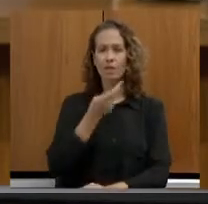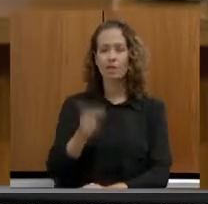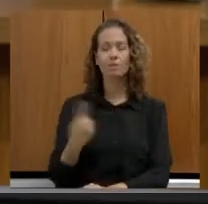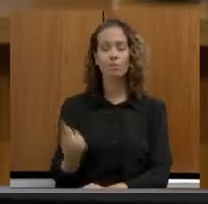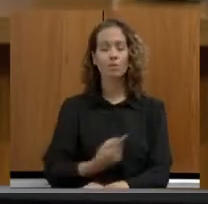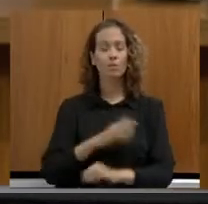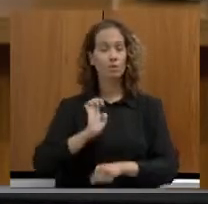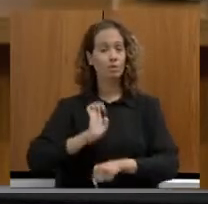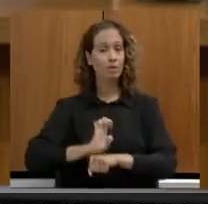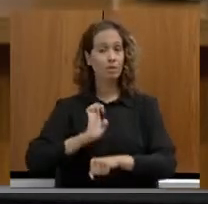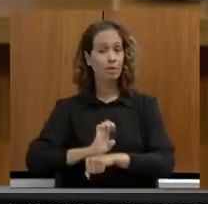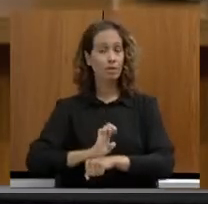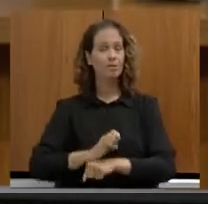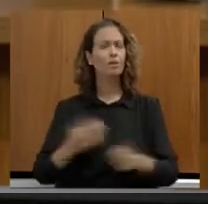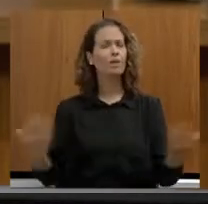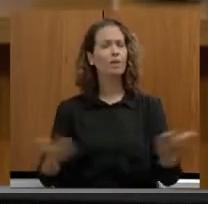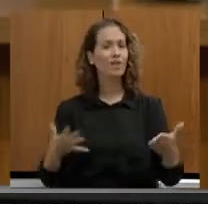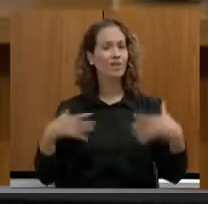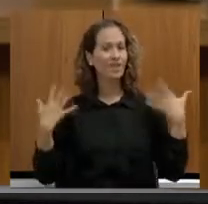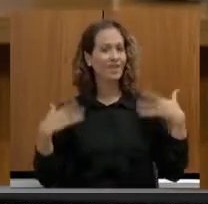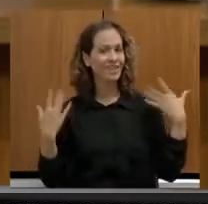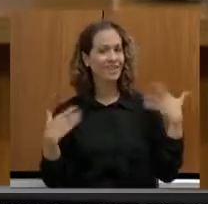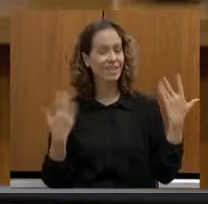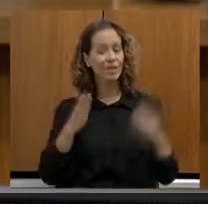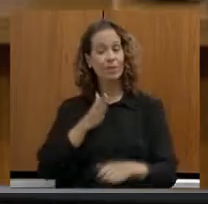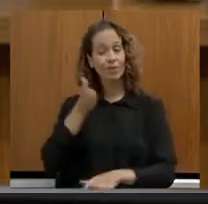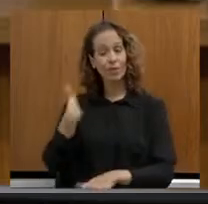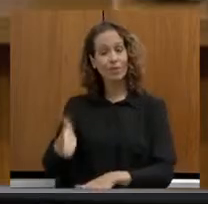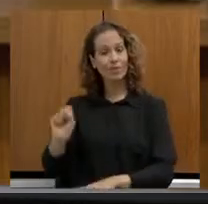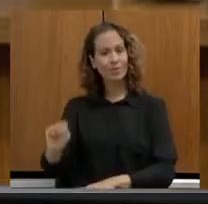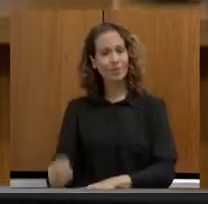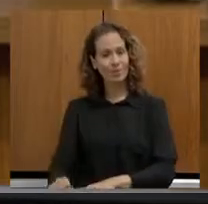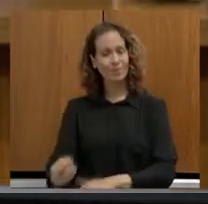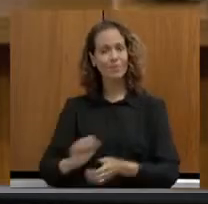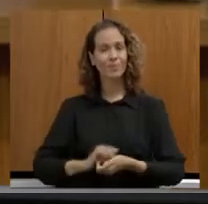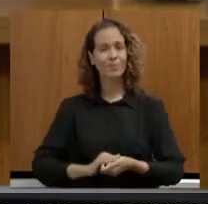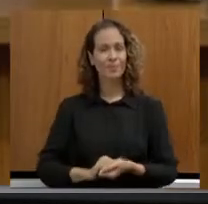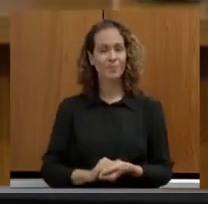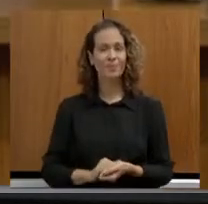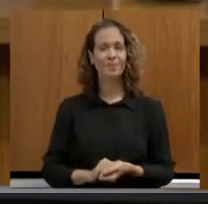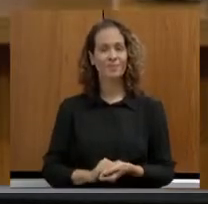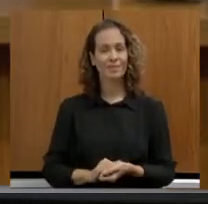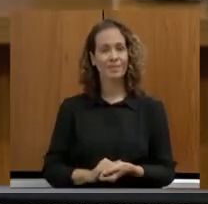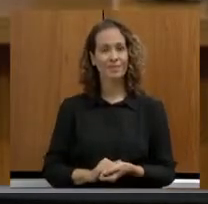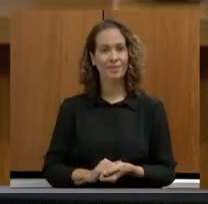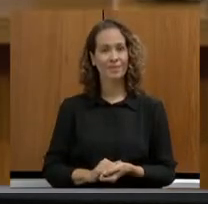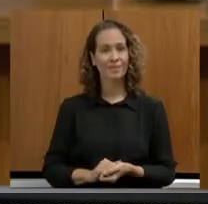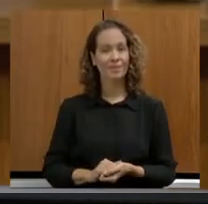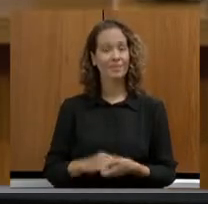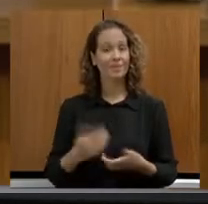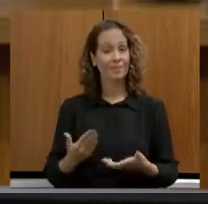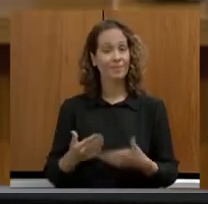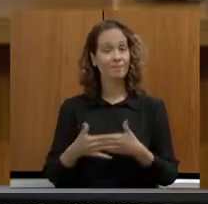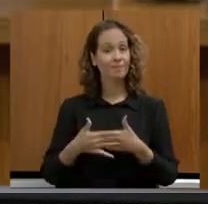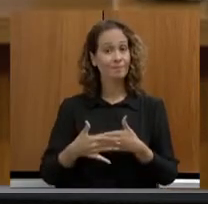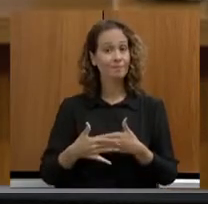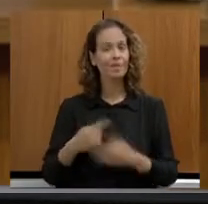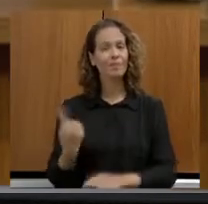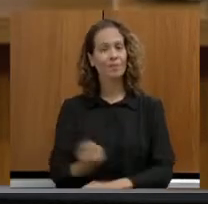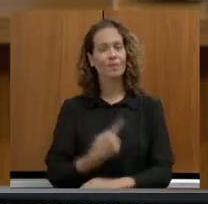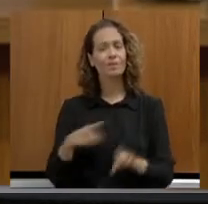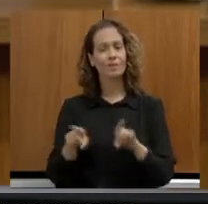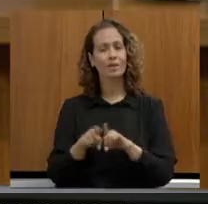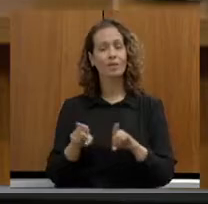nosso estado agora com muita alegria eu tô indo para o sul e em breve a gente também